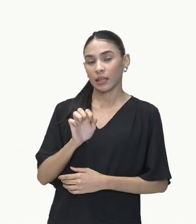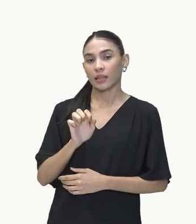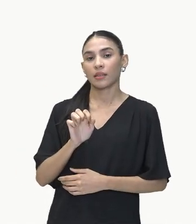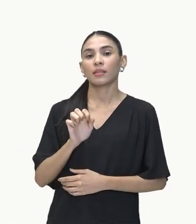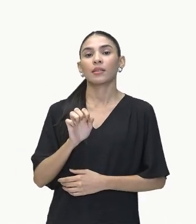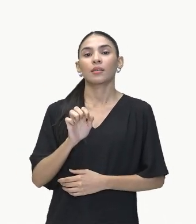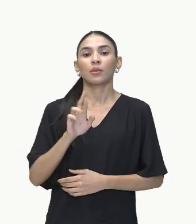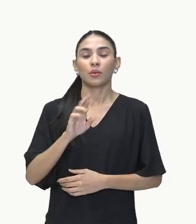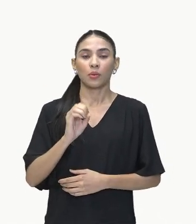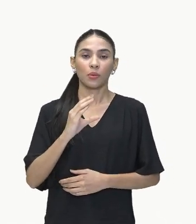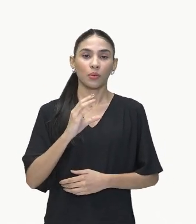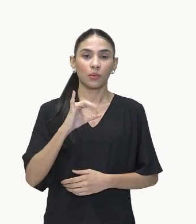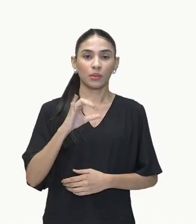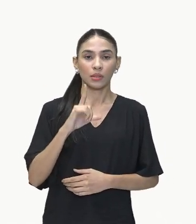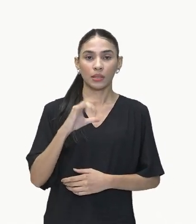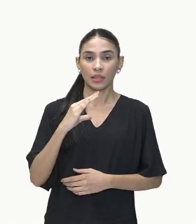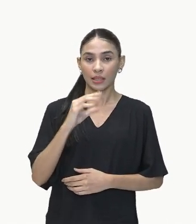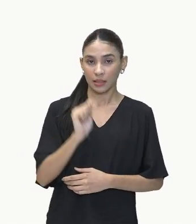heterocíclica,